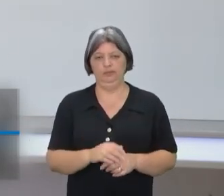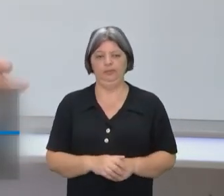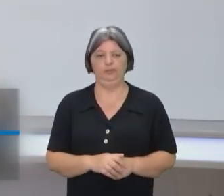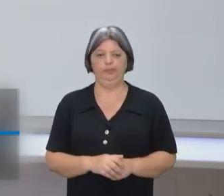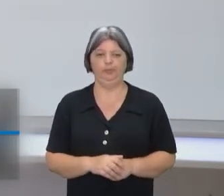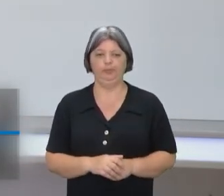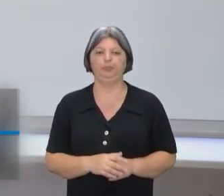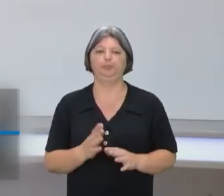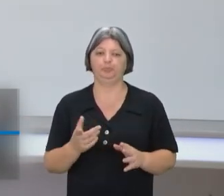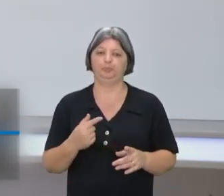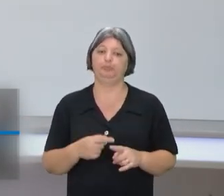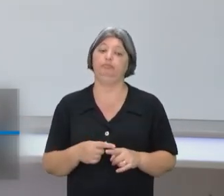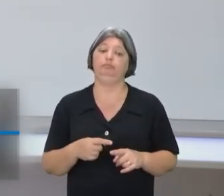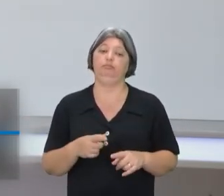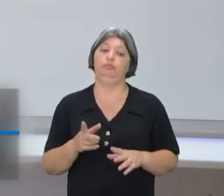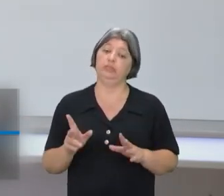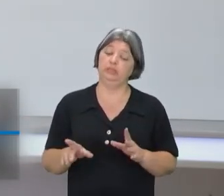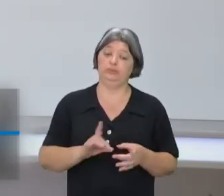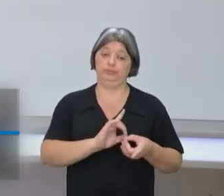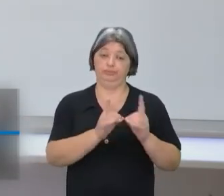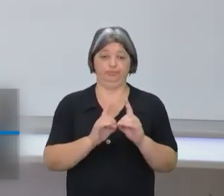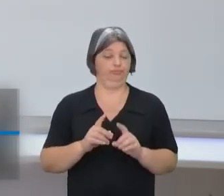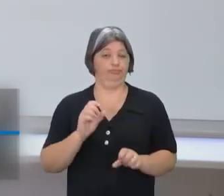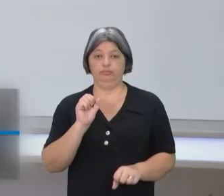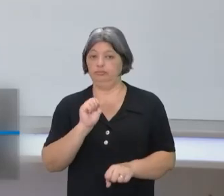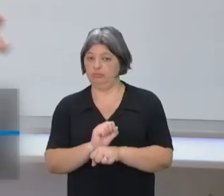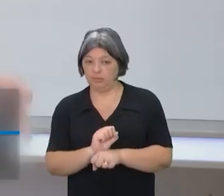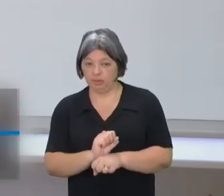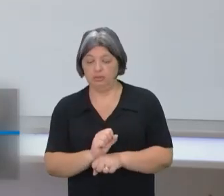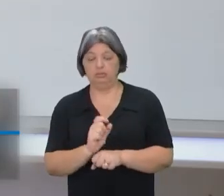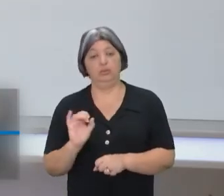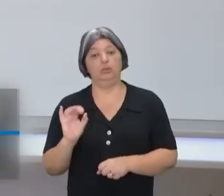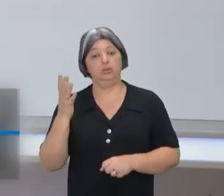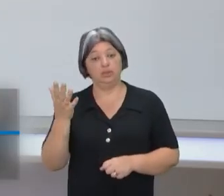que é uma reação dinâmica, beleza? Ela não para, ela está acontecendo nos dois sentidos.